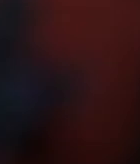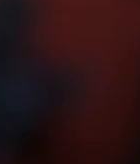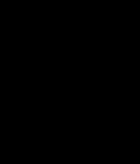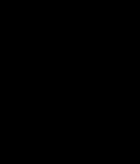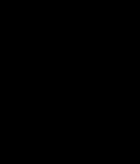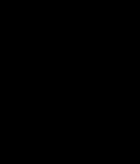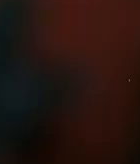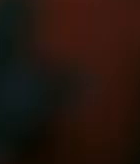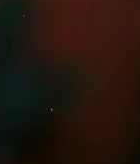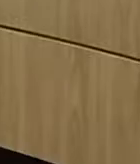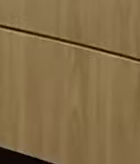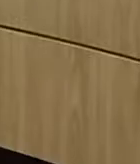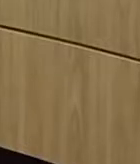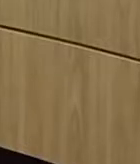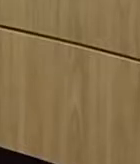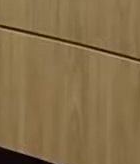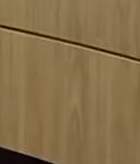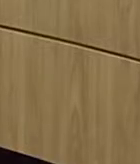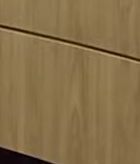E